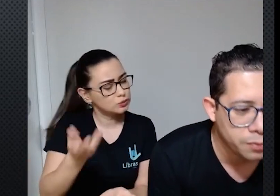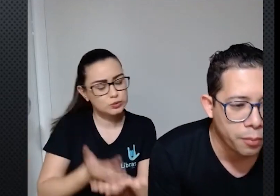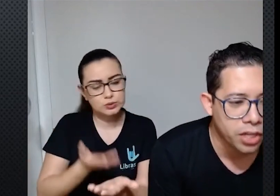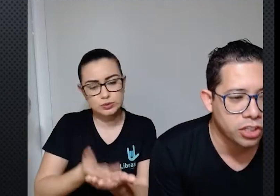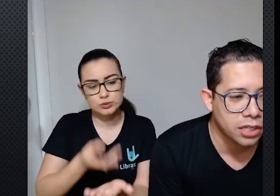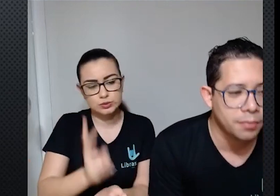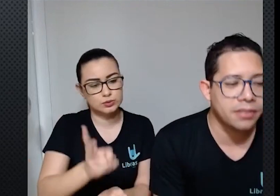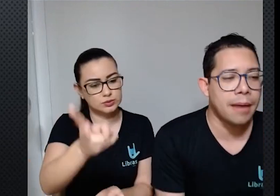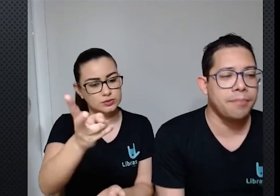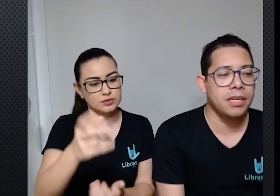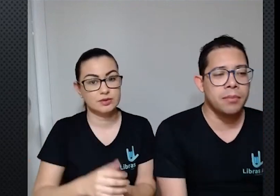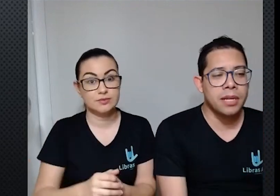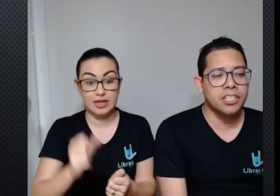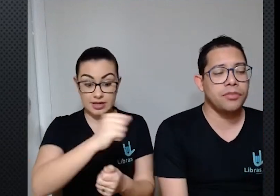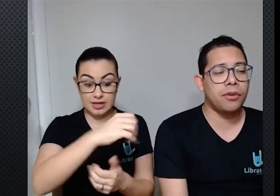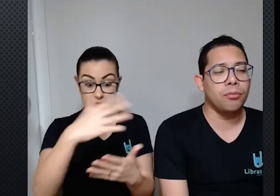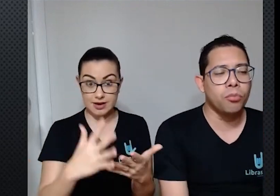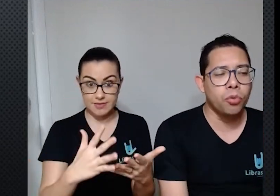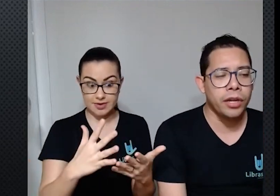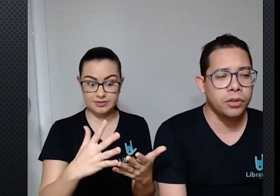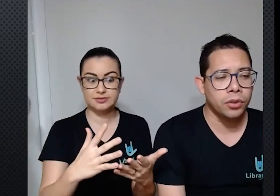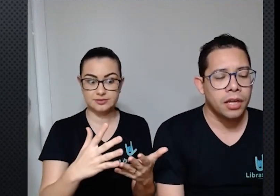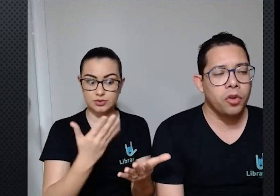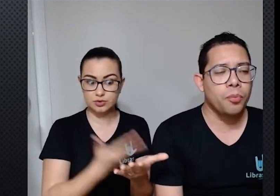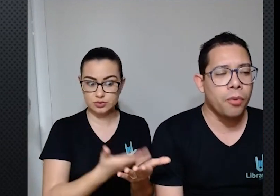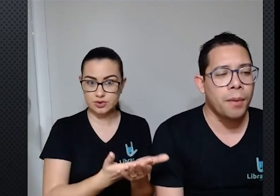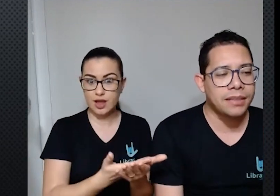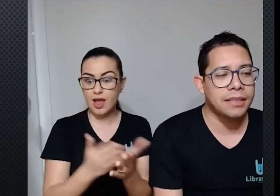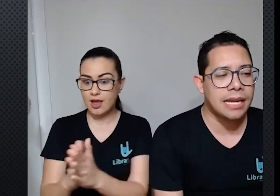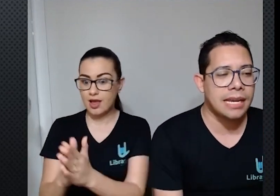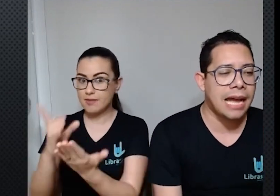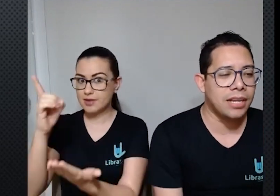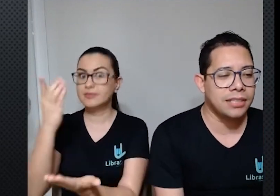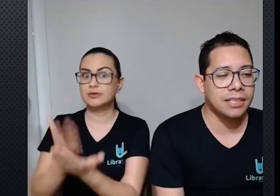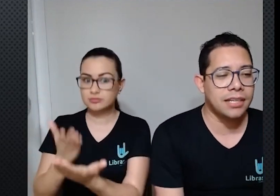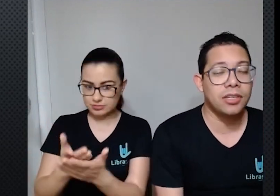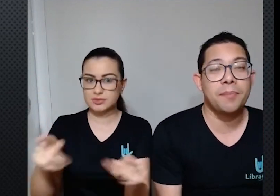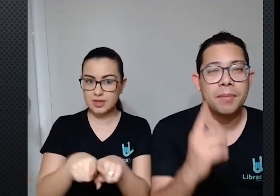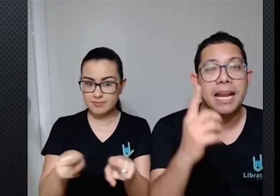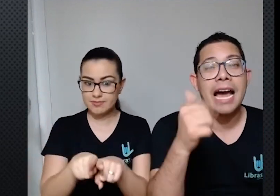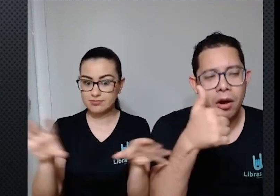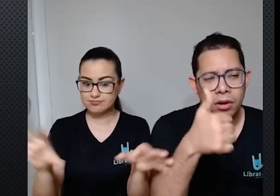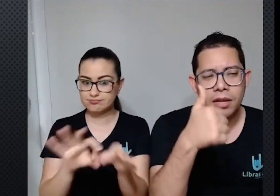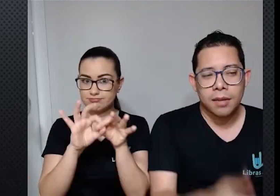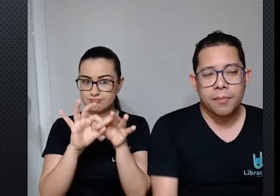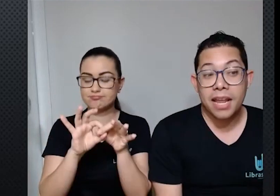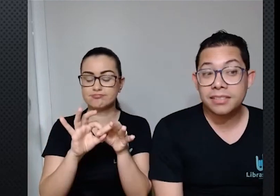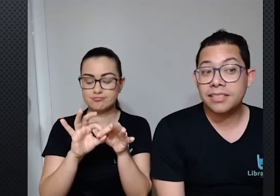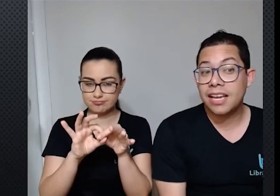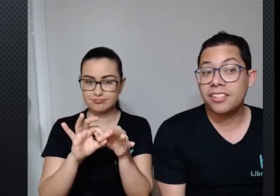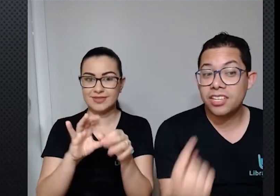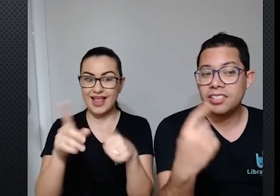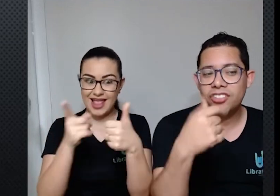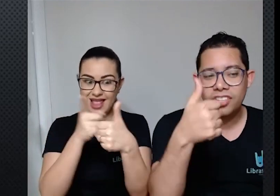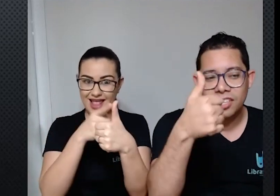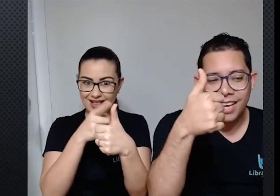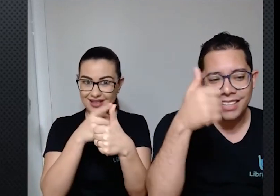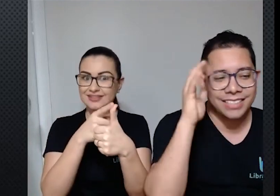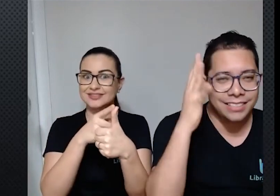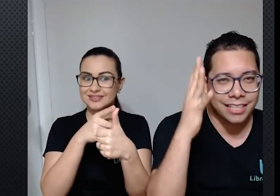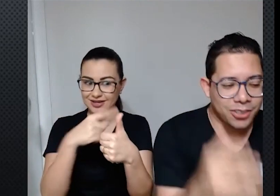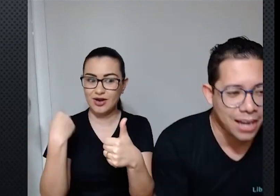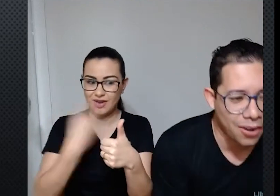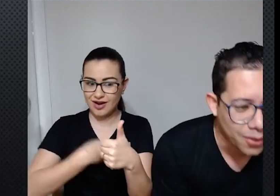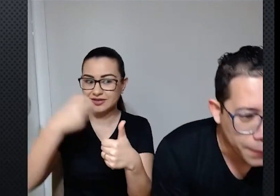disse principalmente Libras e a Bíblia, a gente falou muito e um pouco mais detalhado, Alessandra, isso aí na primeira aula, parece que você já tinha assistido,